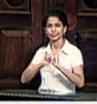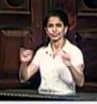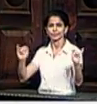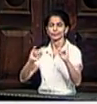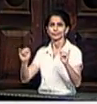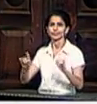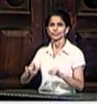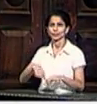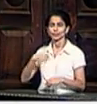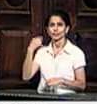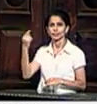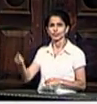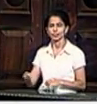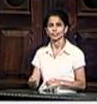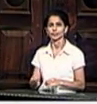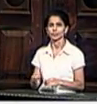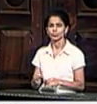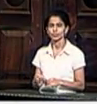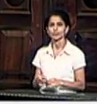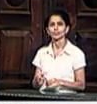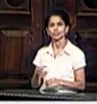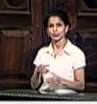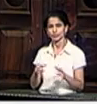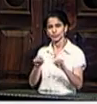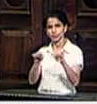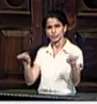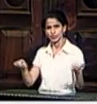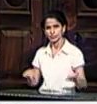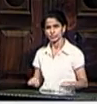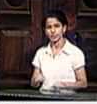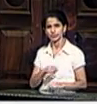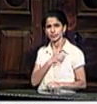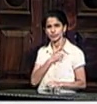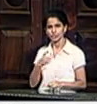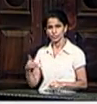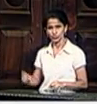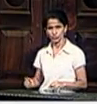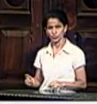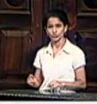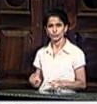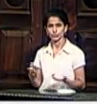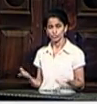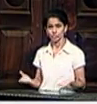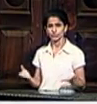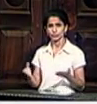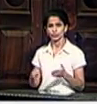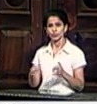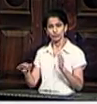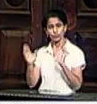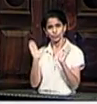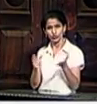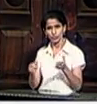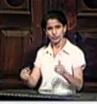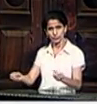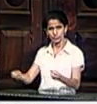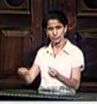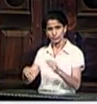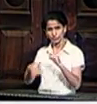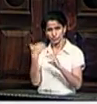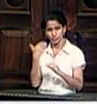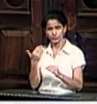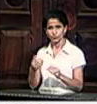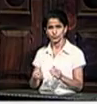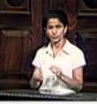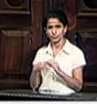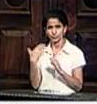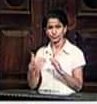Depois, acionando a mesa diretora para saber se já havia chegado ou não,